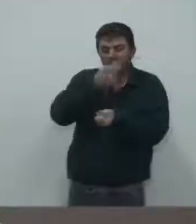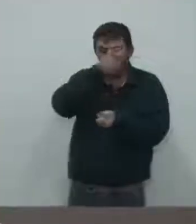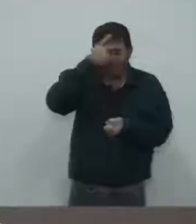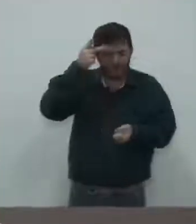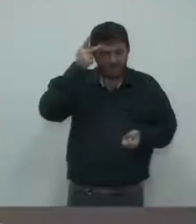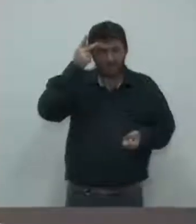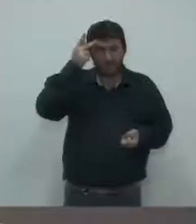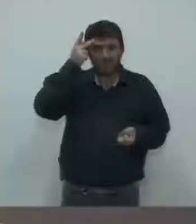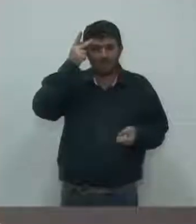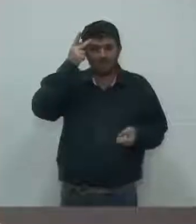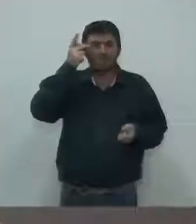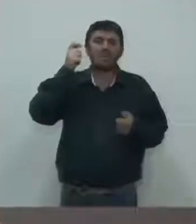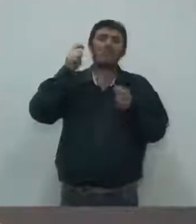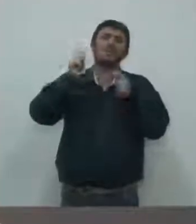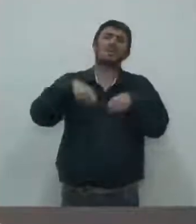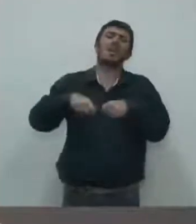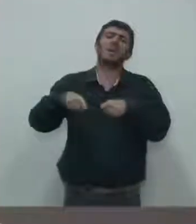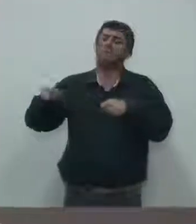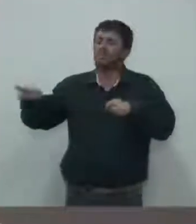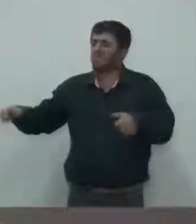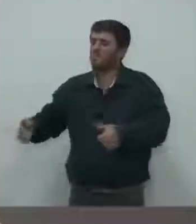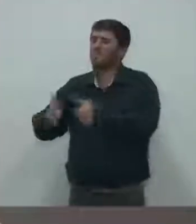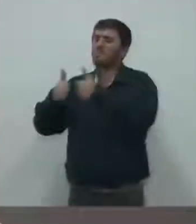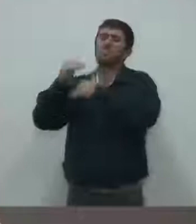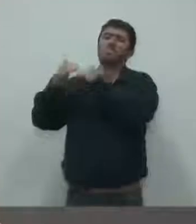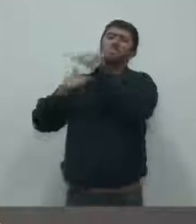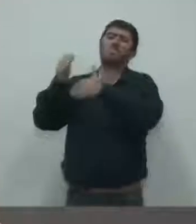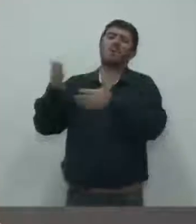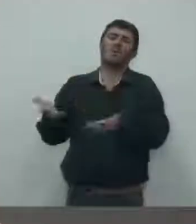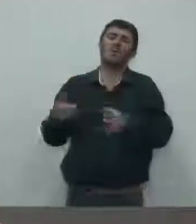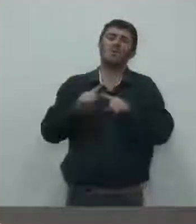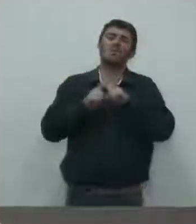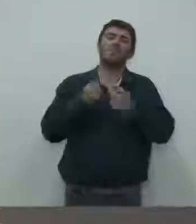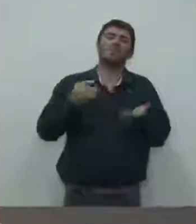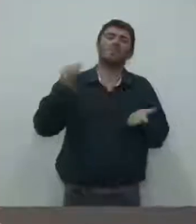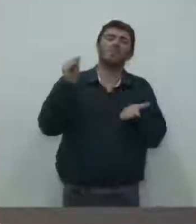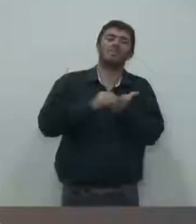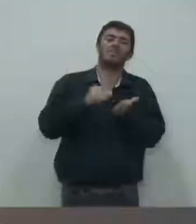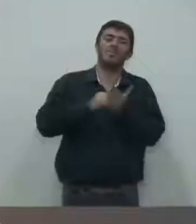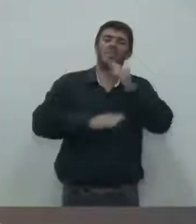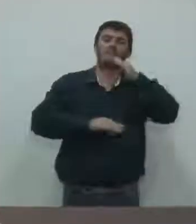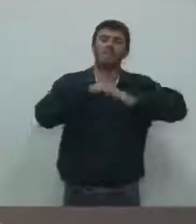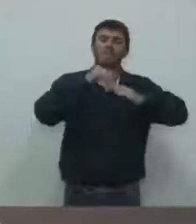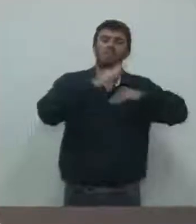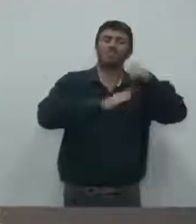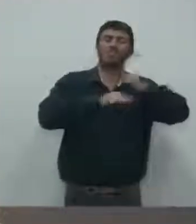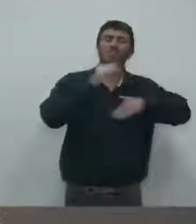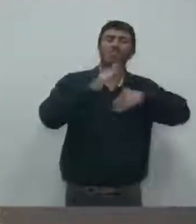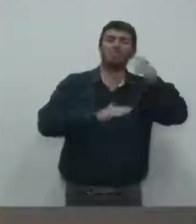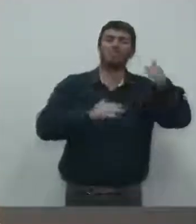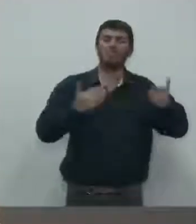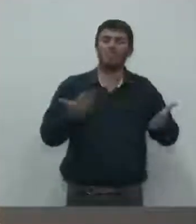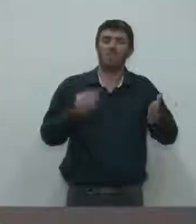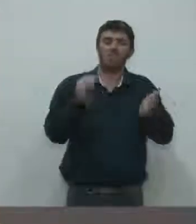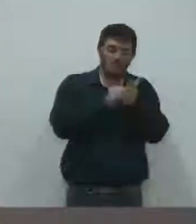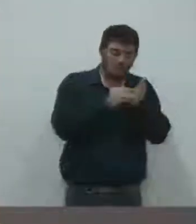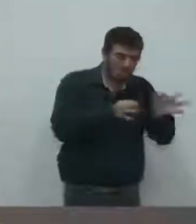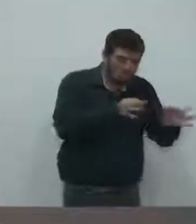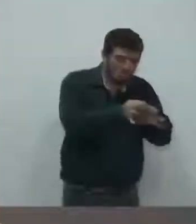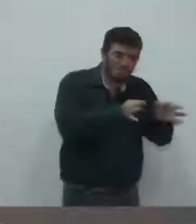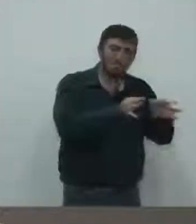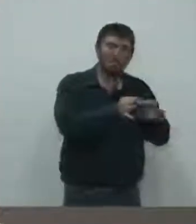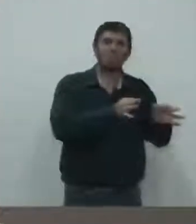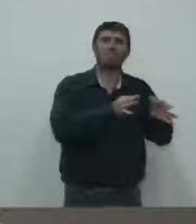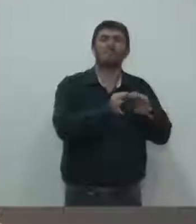tanta coisa que poderia ser feita melhor no centro de convivência, e aí me falta ali, eu percebo que falta esse planejamento melhor.